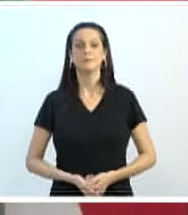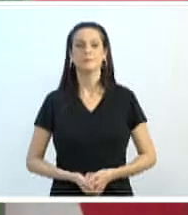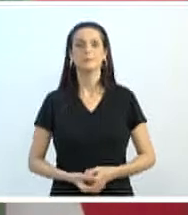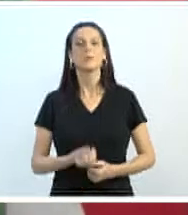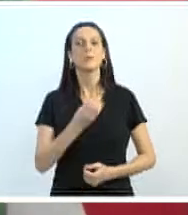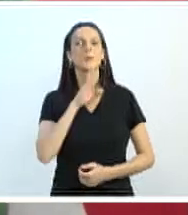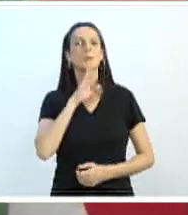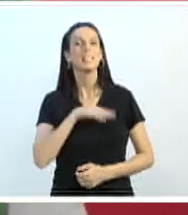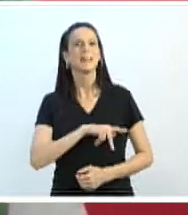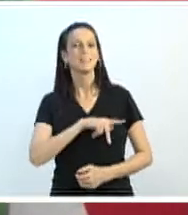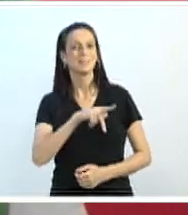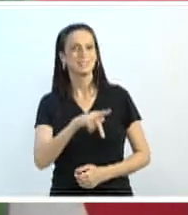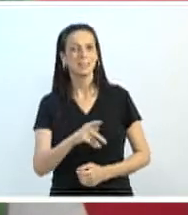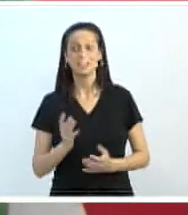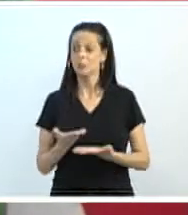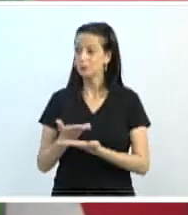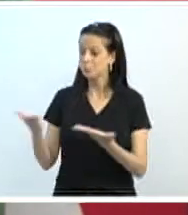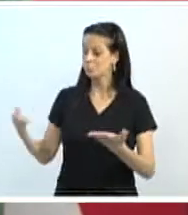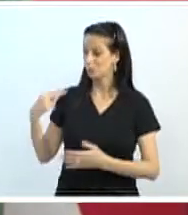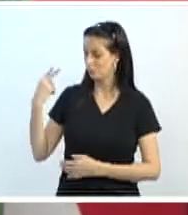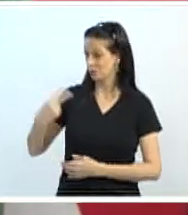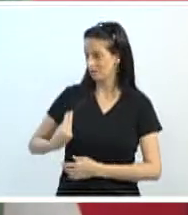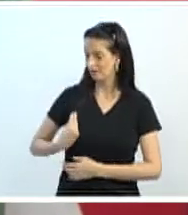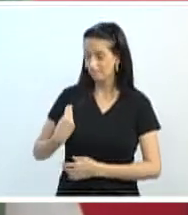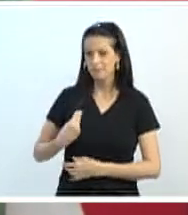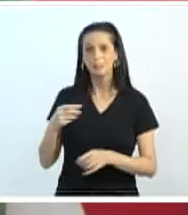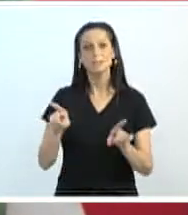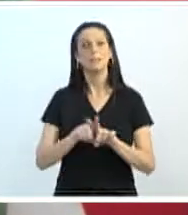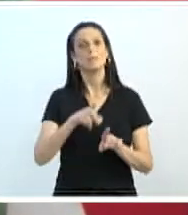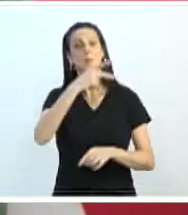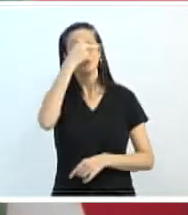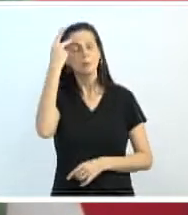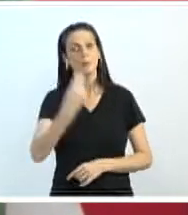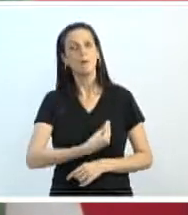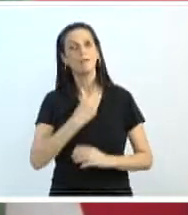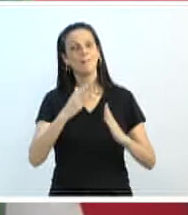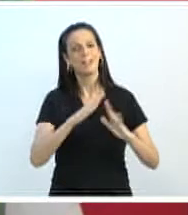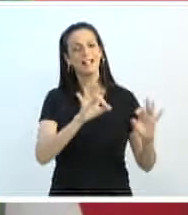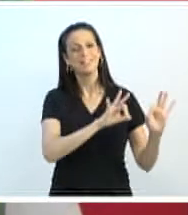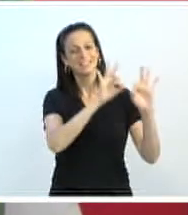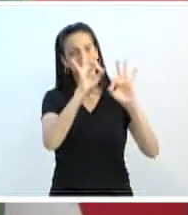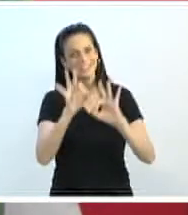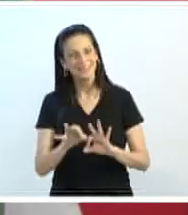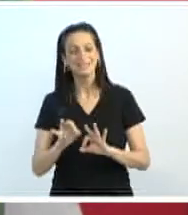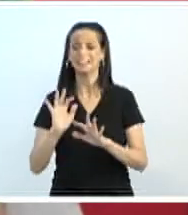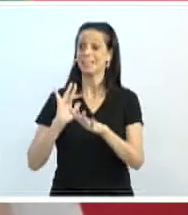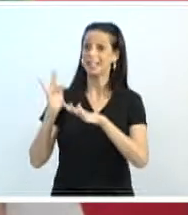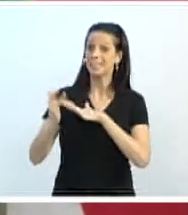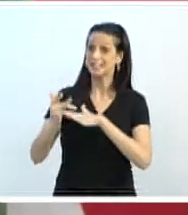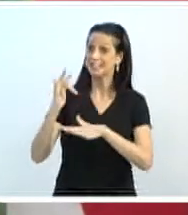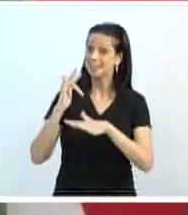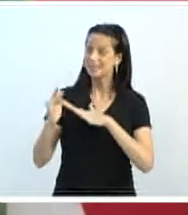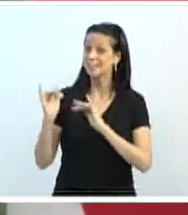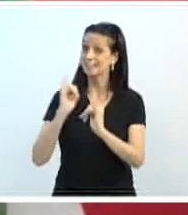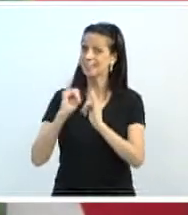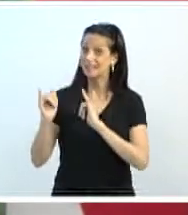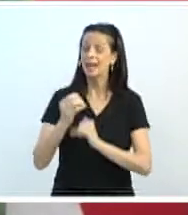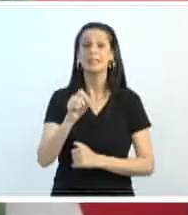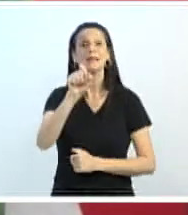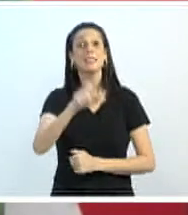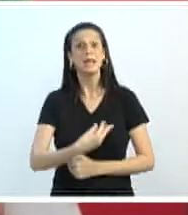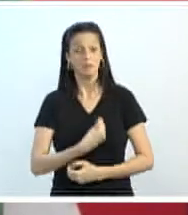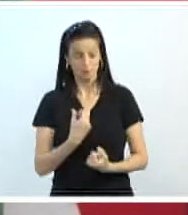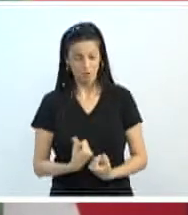Boa tarde, senhor presidente, os demais colegas vereadores, quem nos acompanha em casa pela TVL e pela internet, também quem está aqui no plenário, os